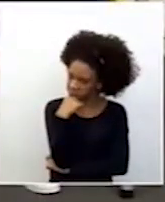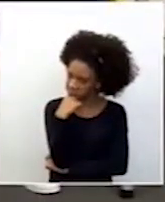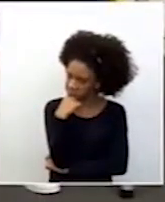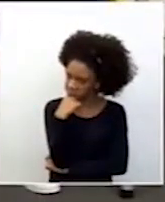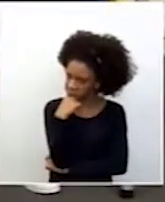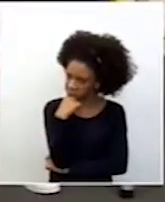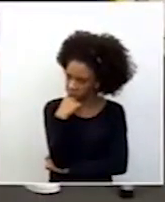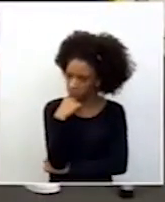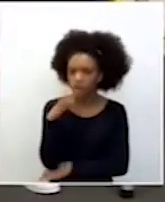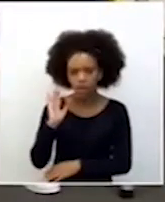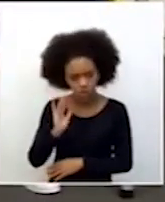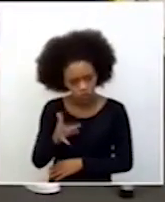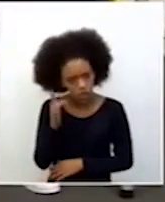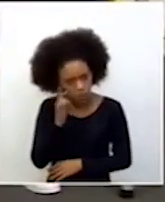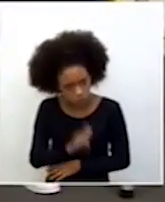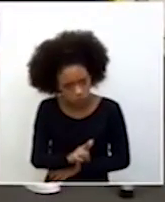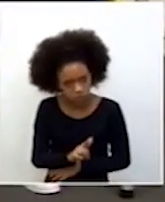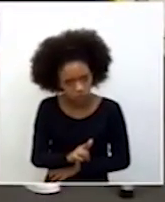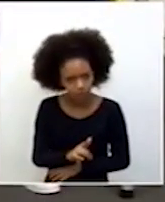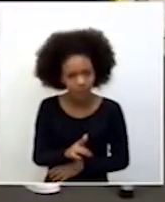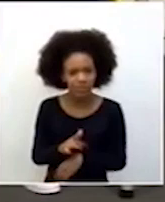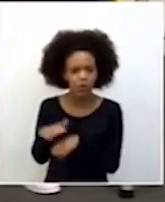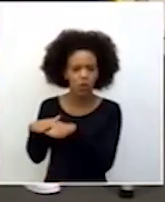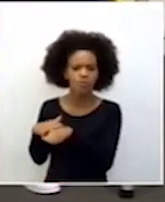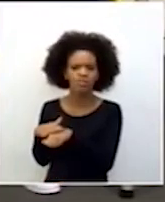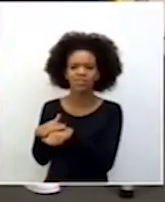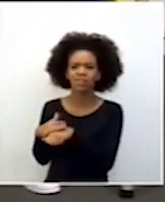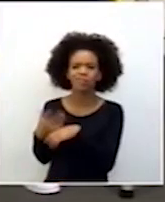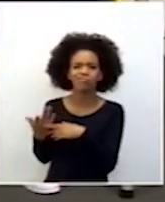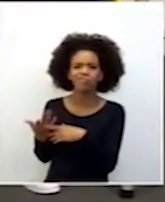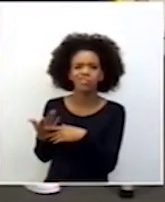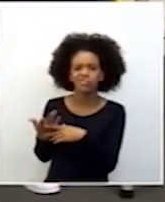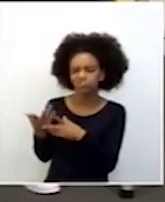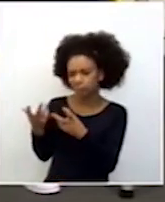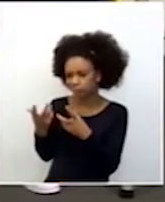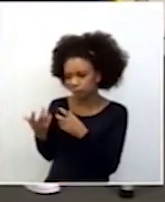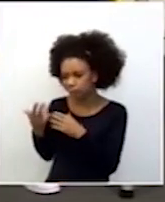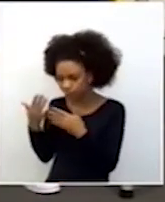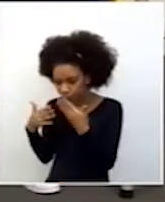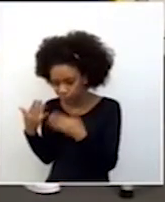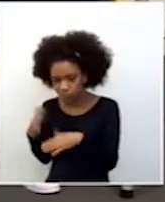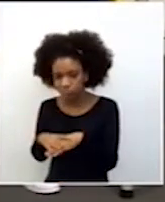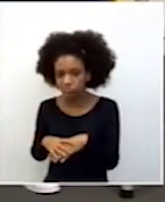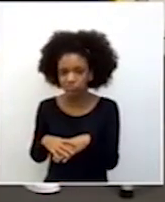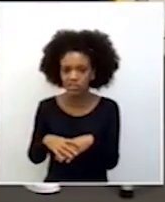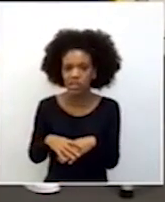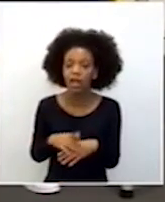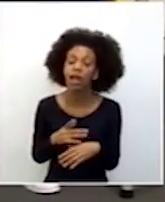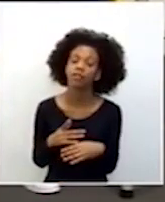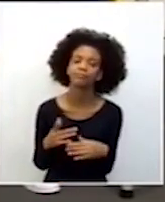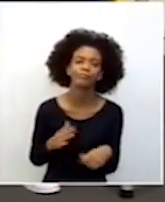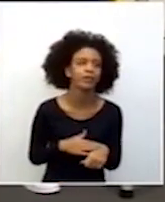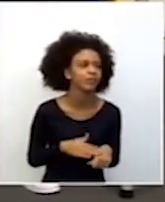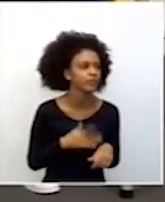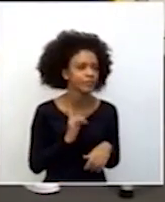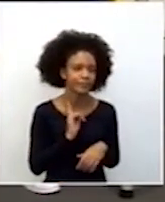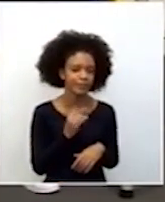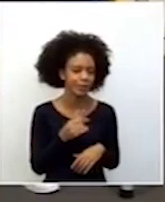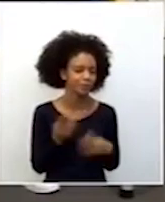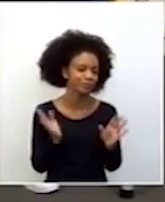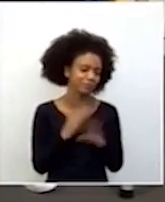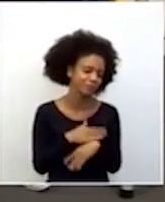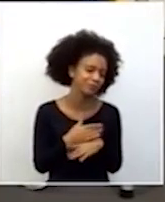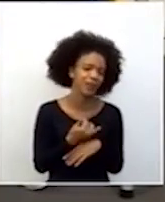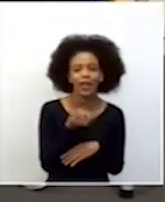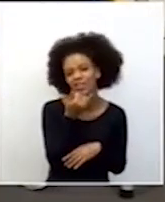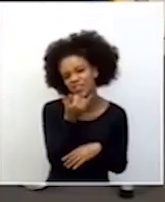conseguiu? Estão conversando bastante, mas eu não consigo captar nenhuma pergunta ainda, professora. Tem uma resposta? Resposta. Nossa, estou ficando confusa aqui,